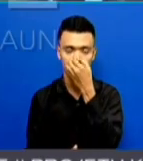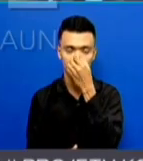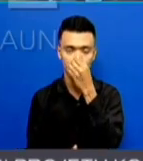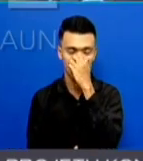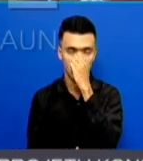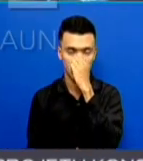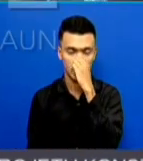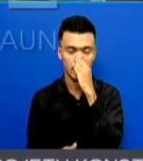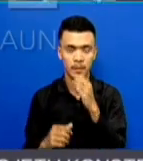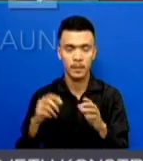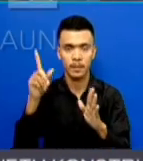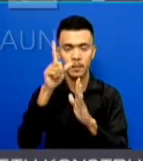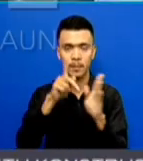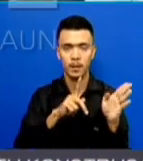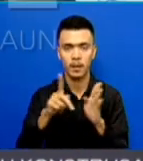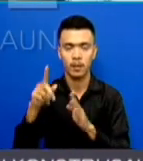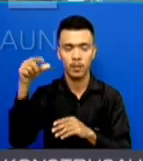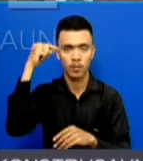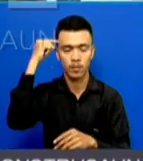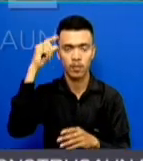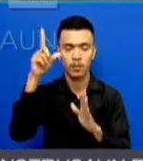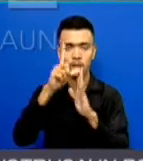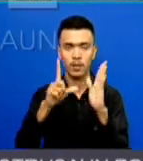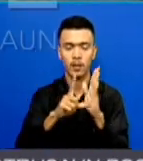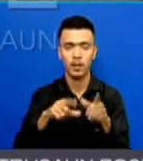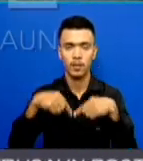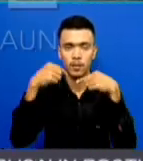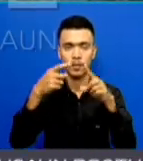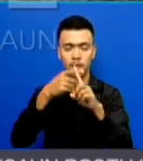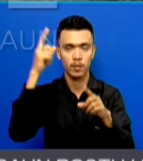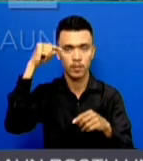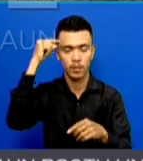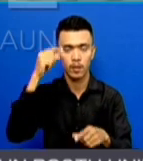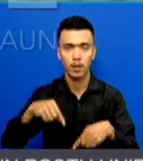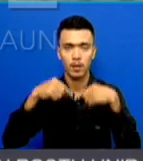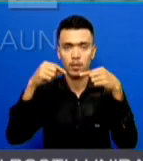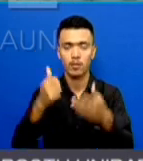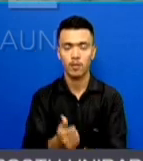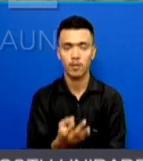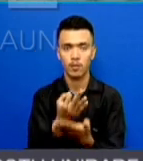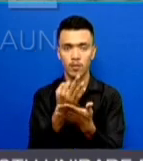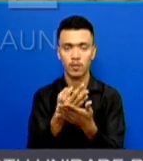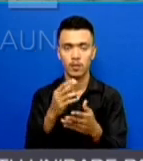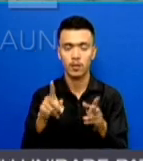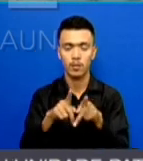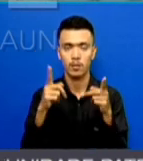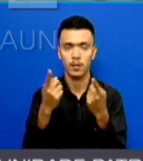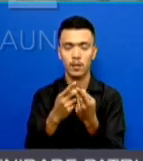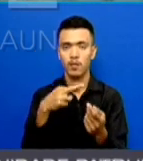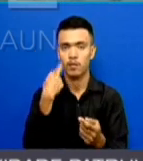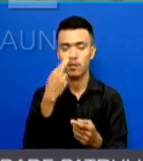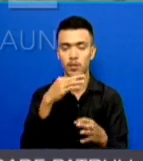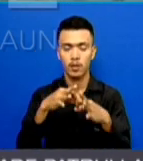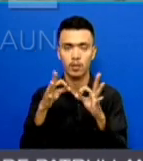Plano governo ou decreto lei nebe aprova o governo. Ato apoio subsídio para importador for. Ato normaliza o folim for